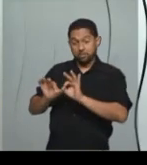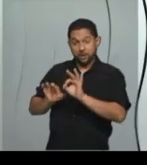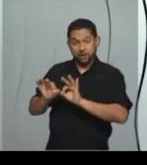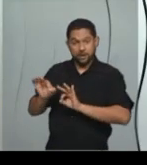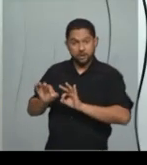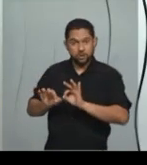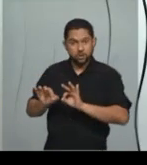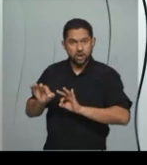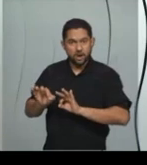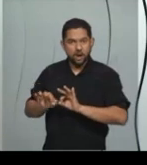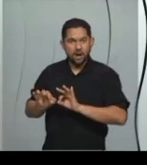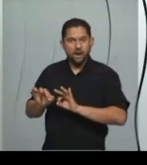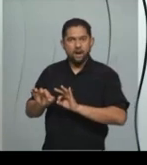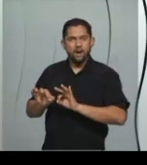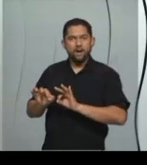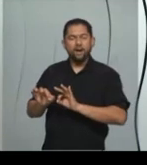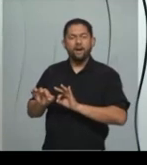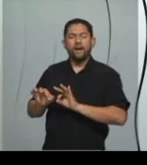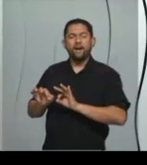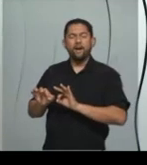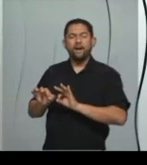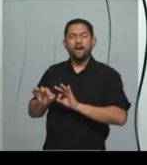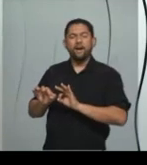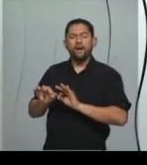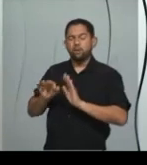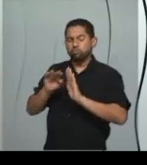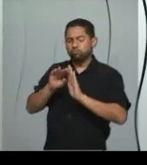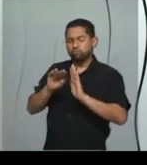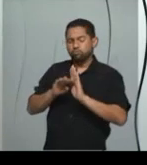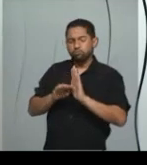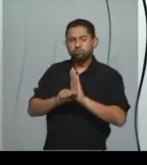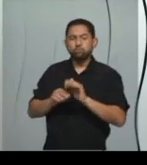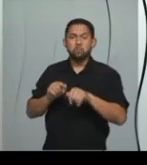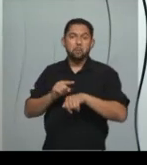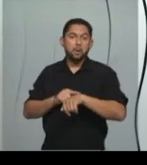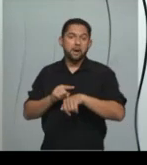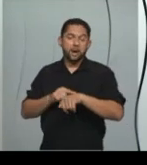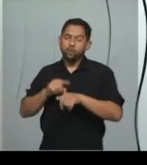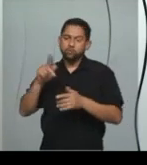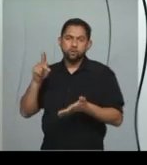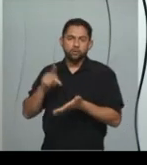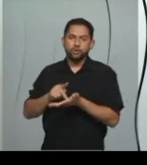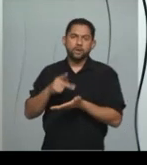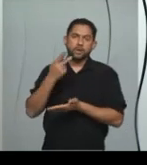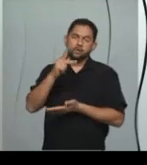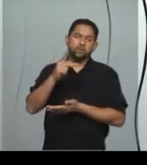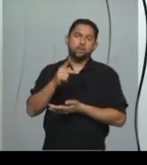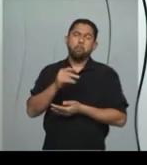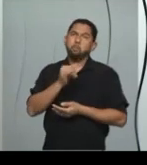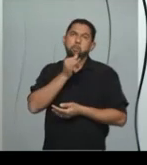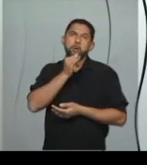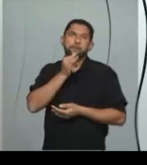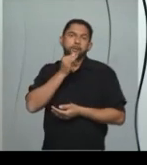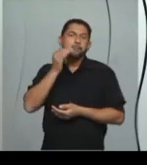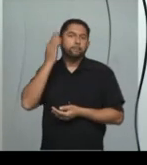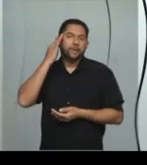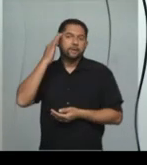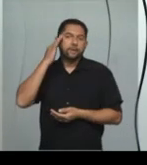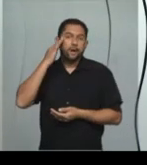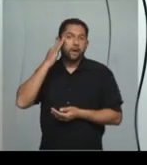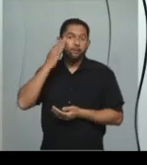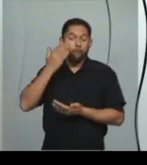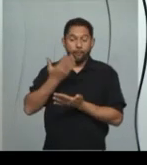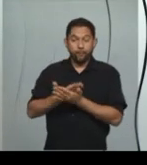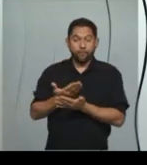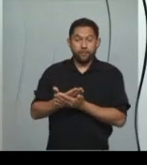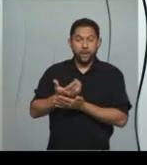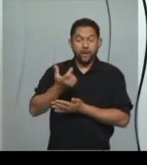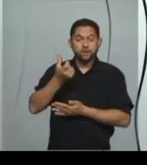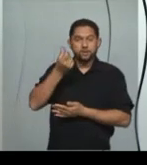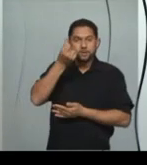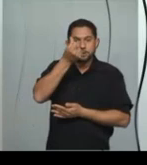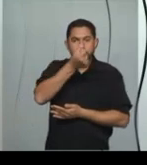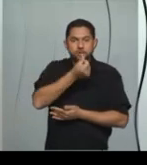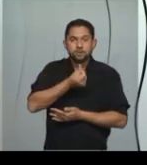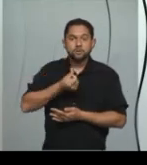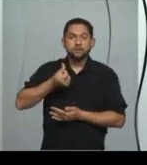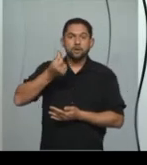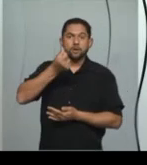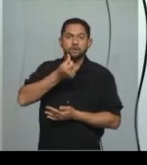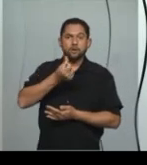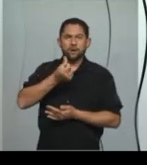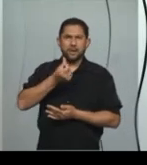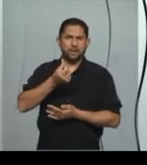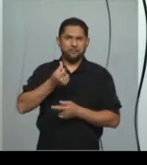adequado e real às suas condições. Não adianta você planejar que vai estudar 6 horas por dia se você não vai ter